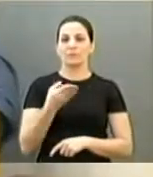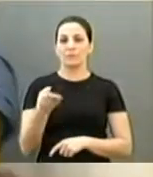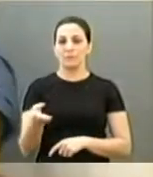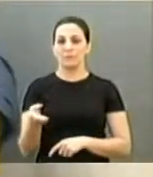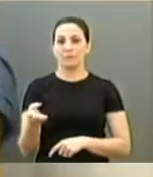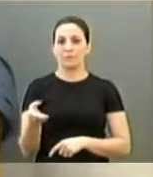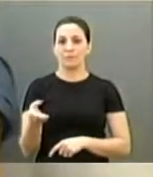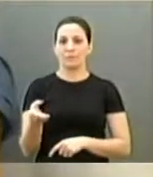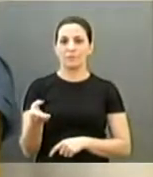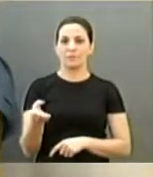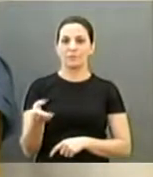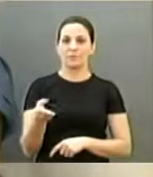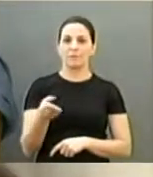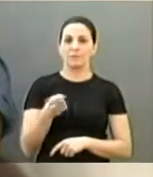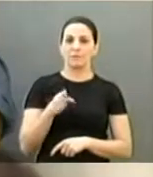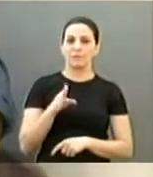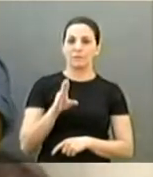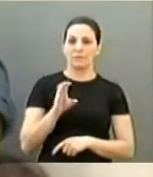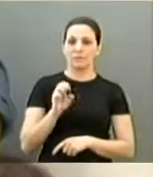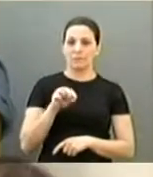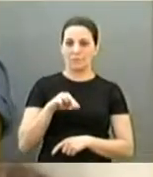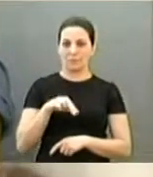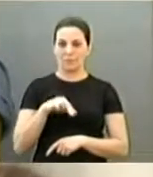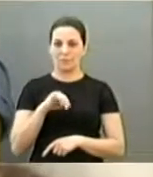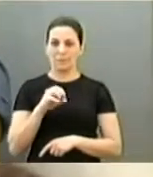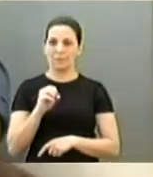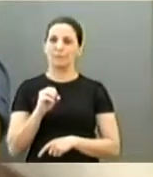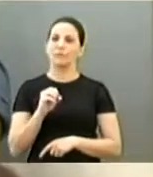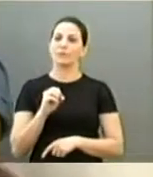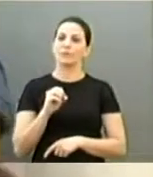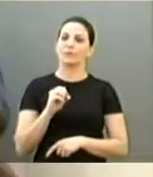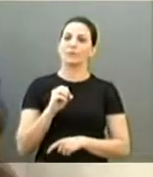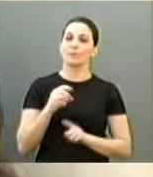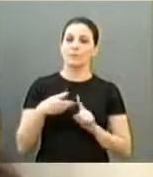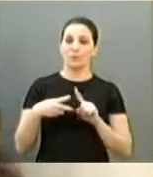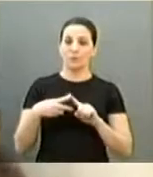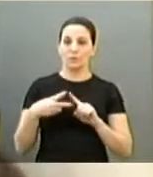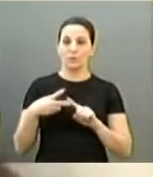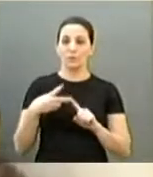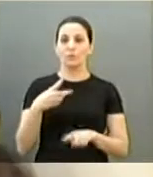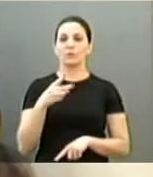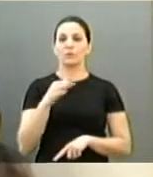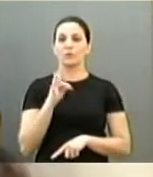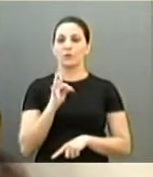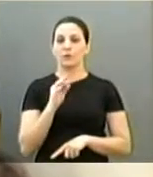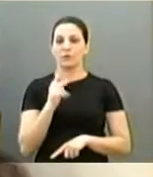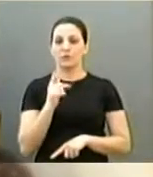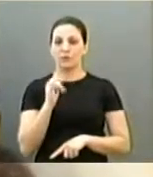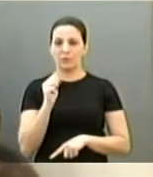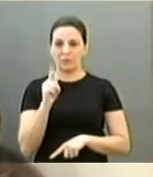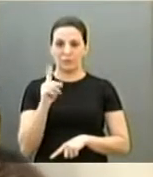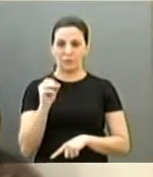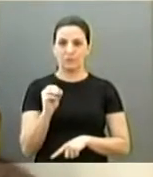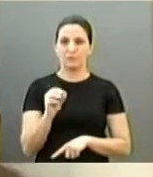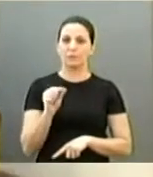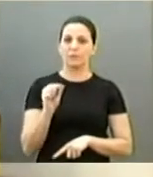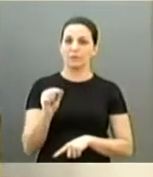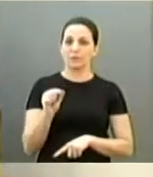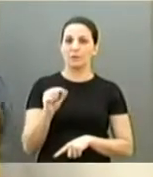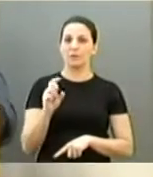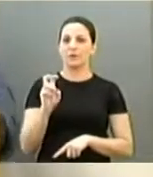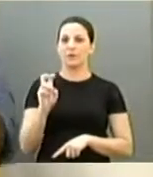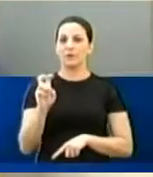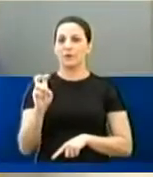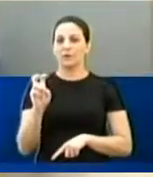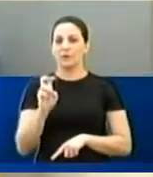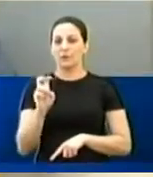presidente, o Wendel Galante e o Tiago Ferreira, ambos acadêmicos aí do quinto ano